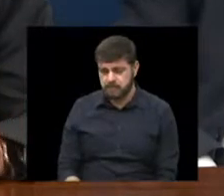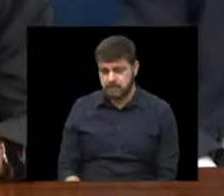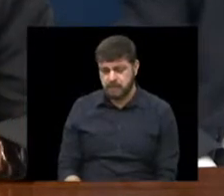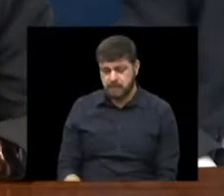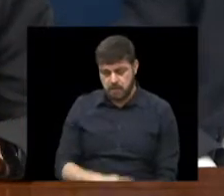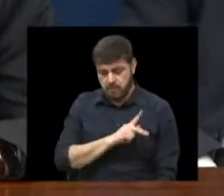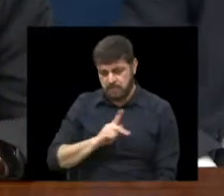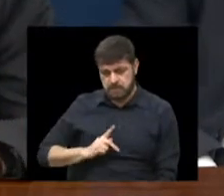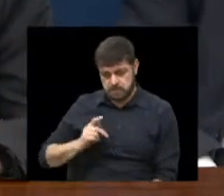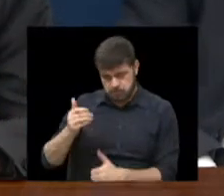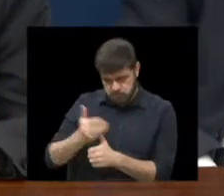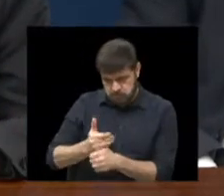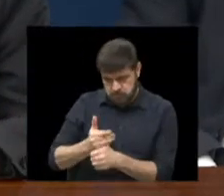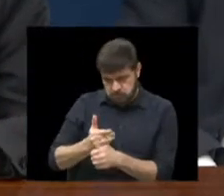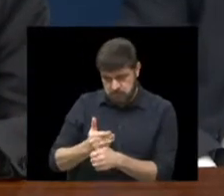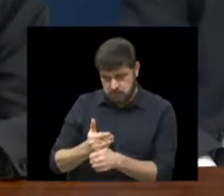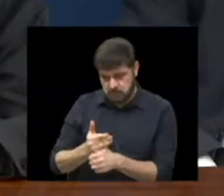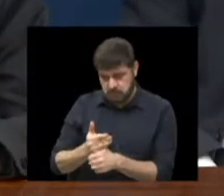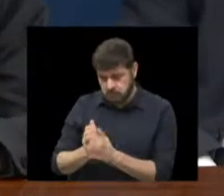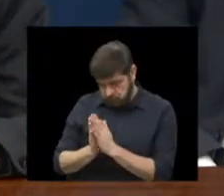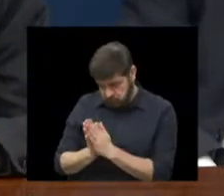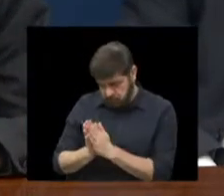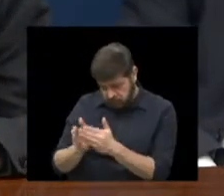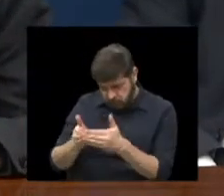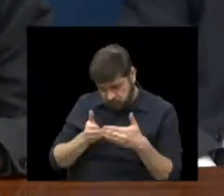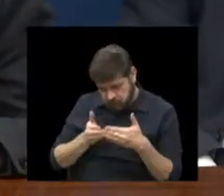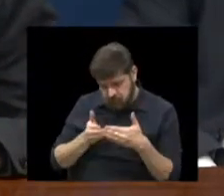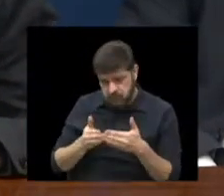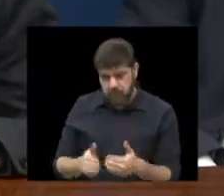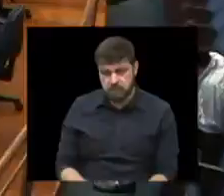que assuma a presidência, por favor.